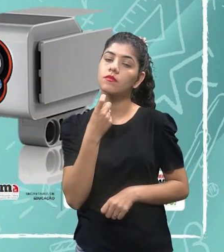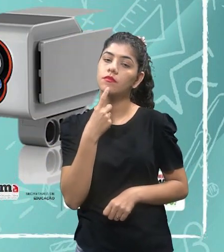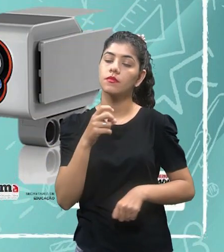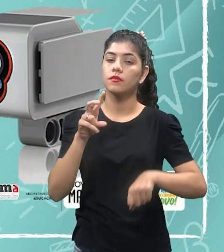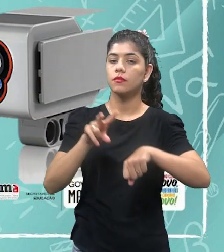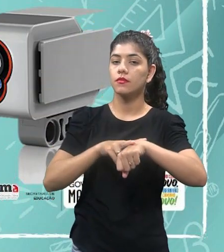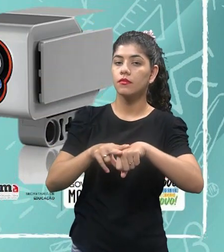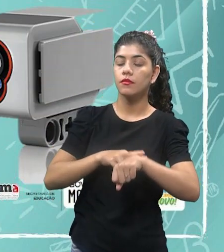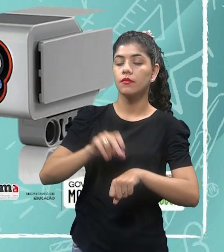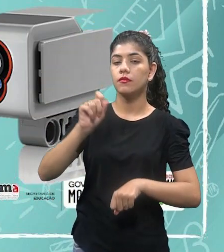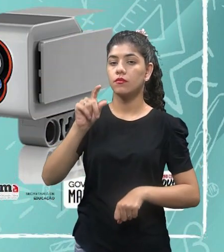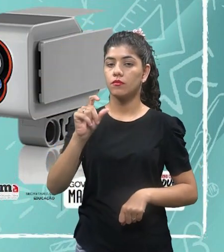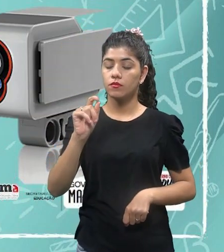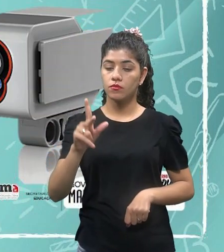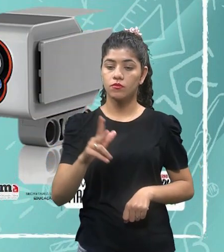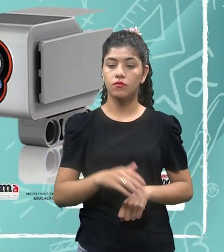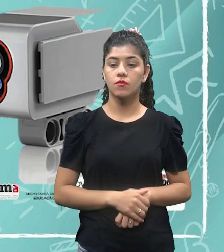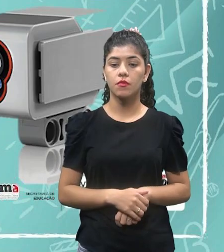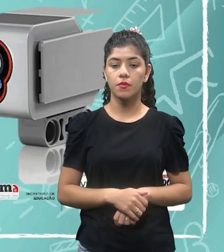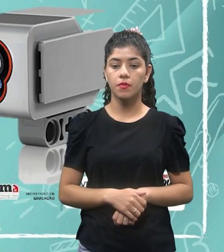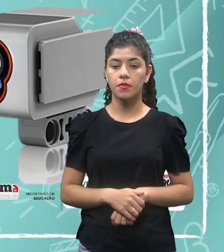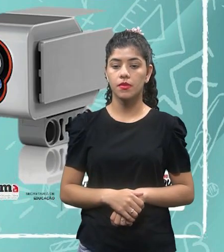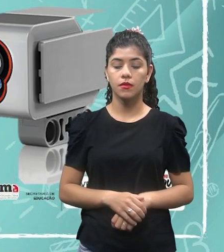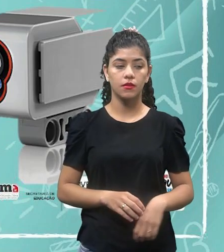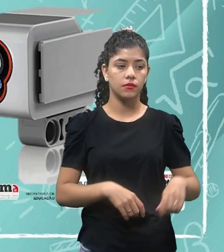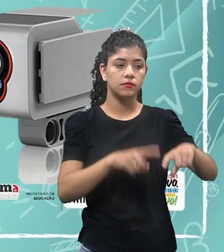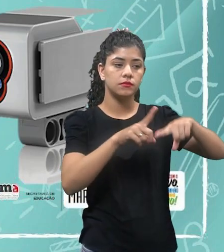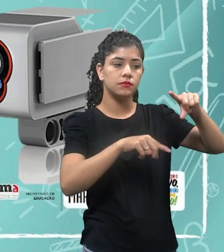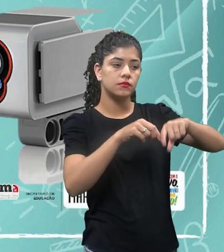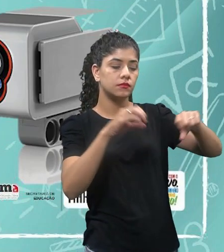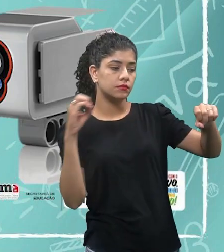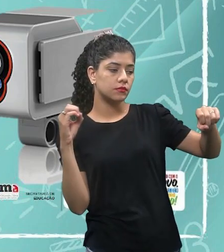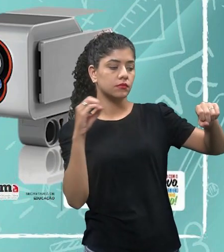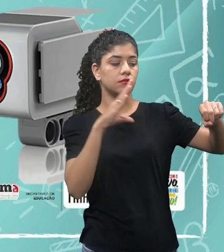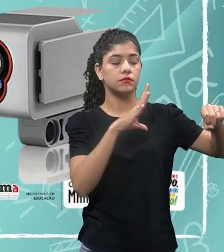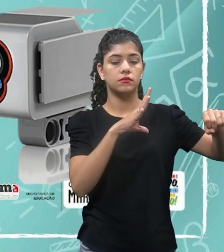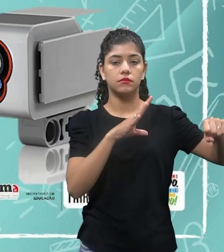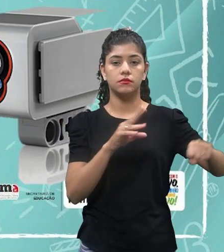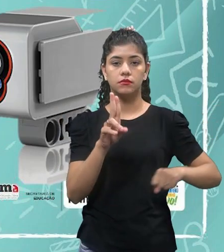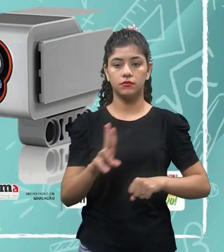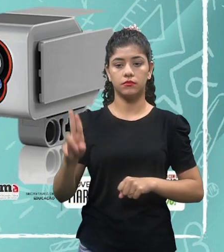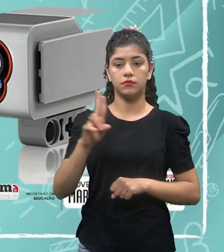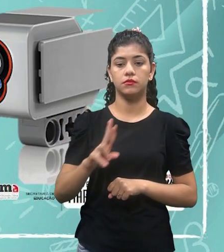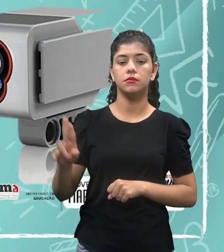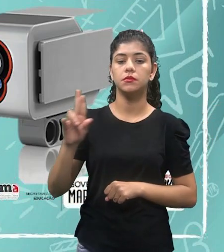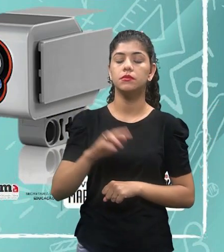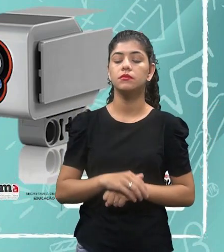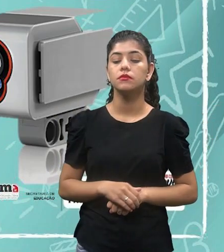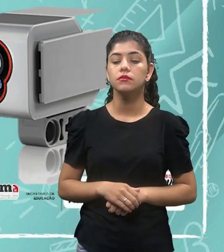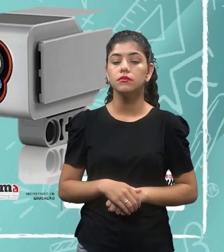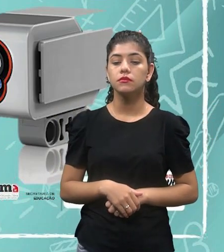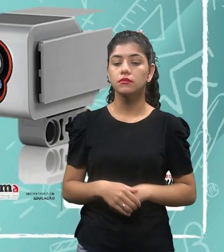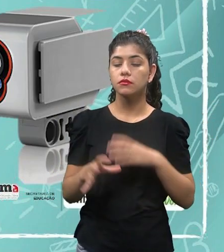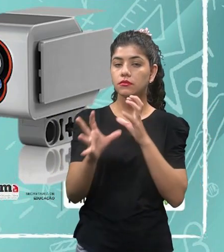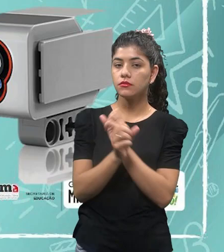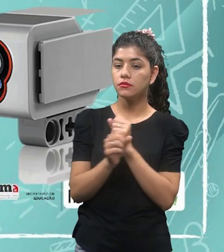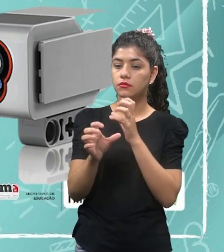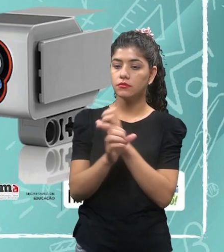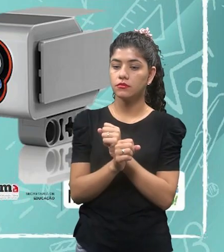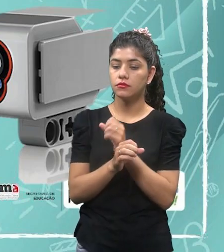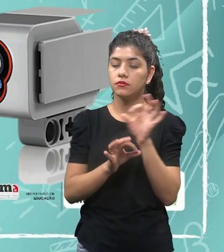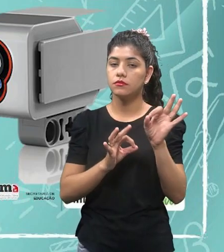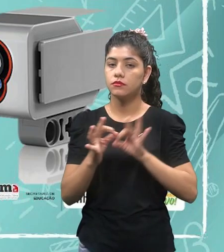ou azul, em direção aos objetos a serem testados. Esses sensores calculam